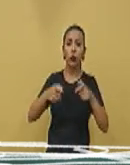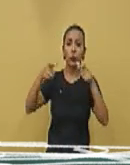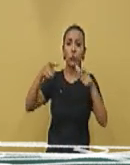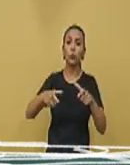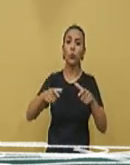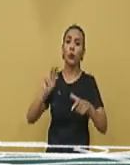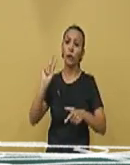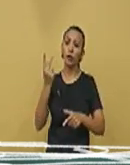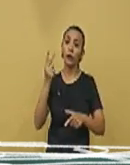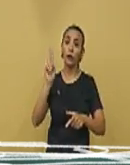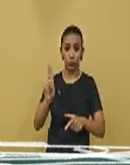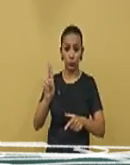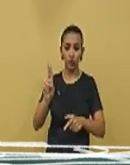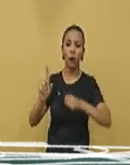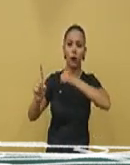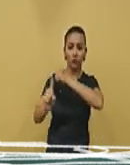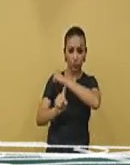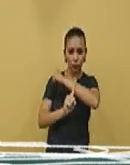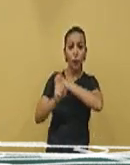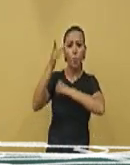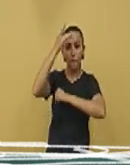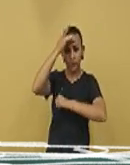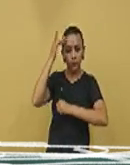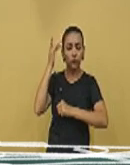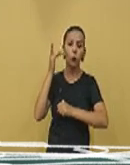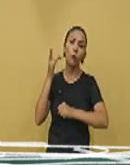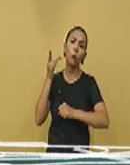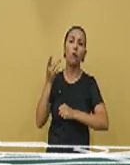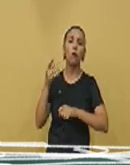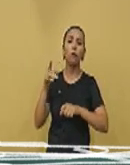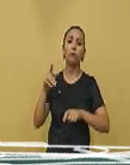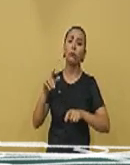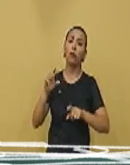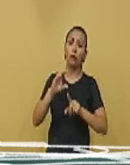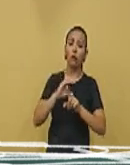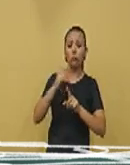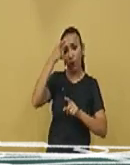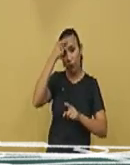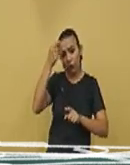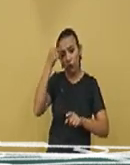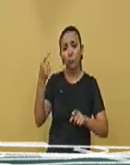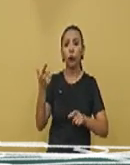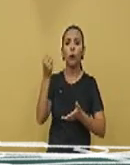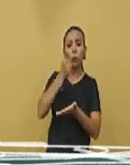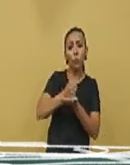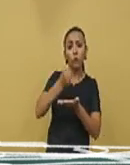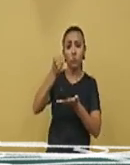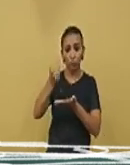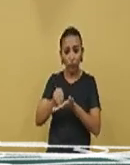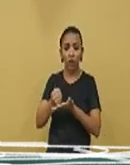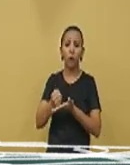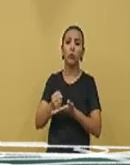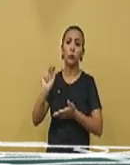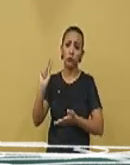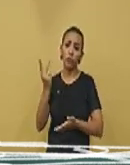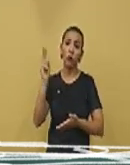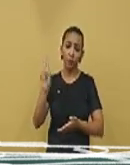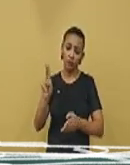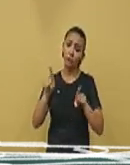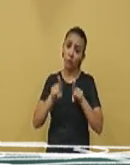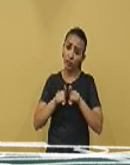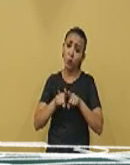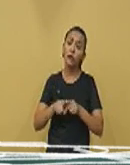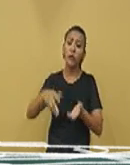nossos servidores da comunidade acadêmica como os servidores e colaboradores do HU. Nesse